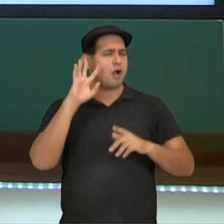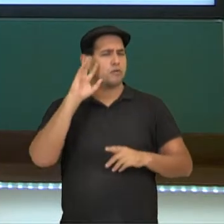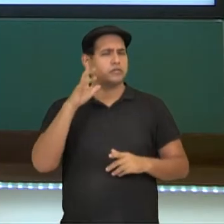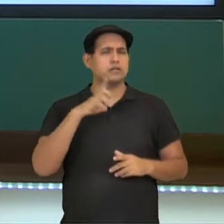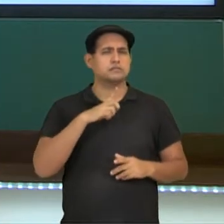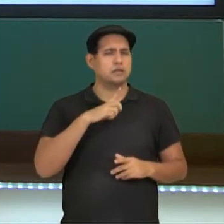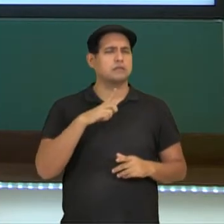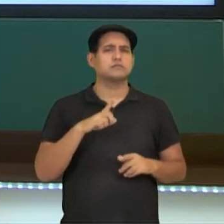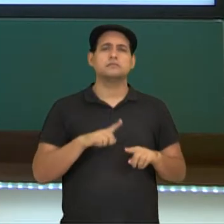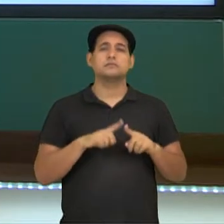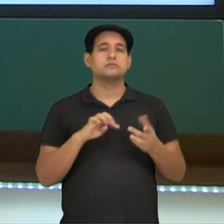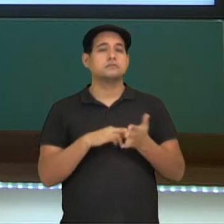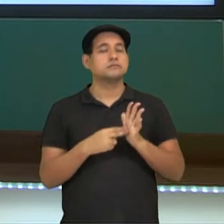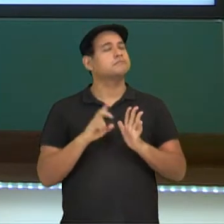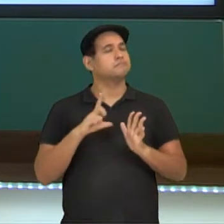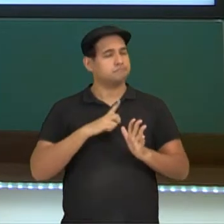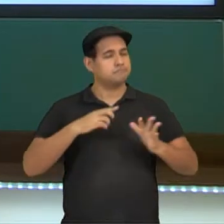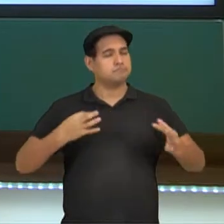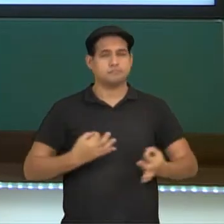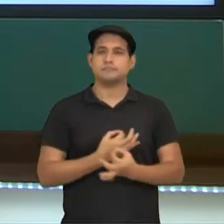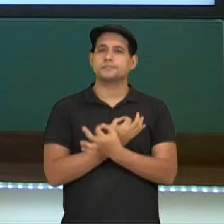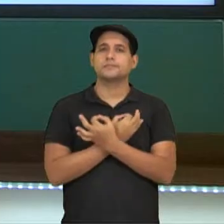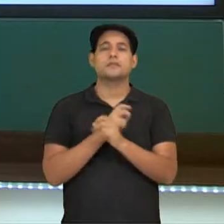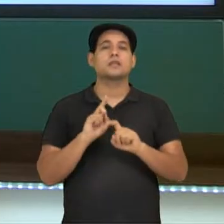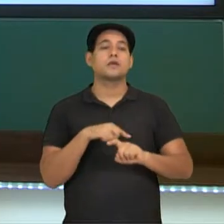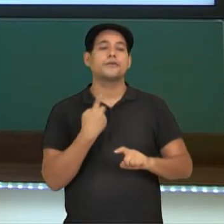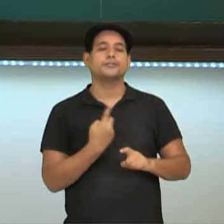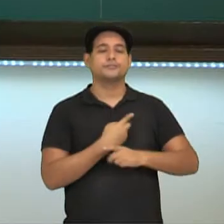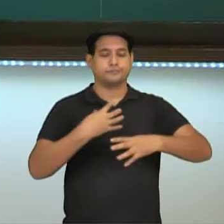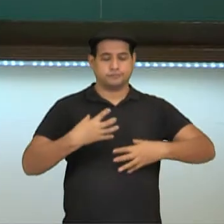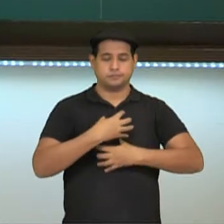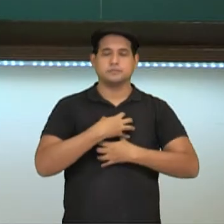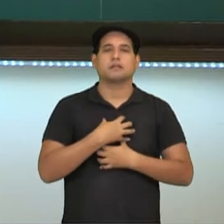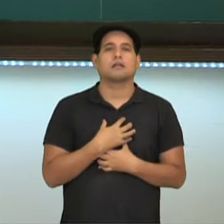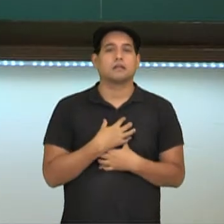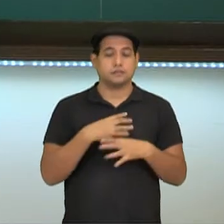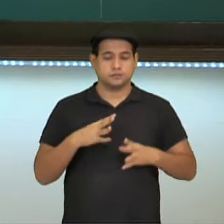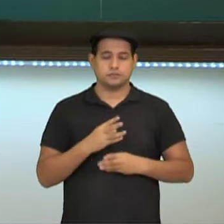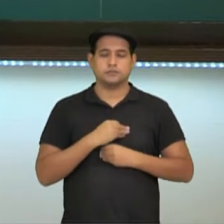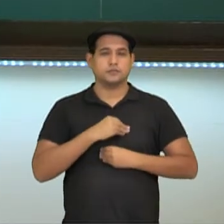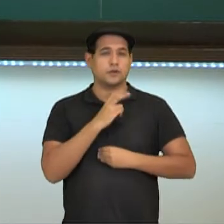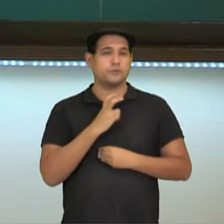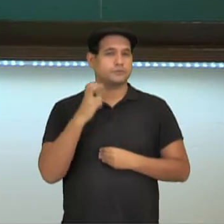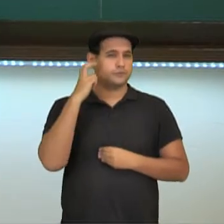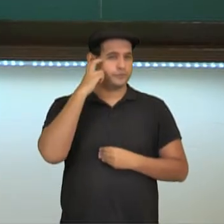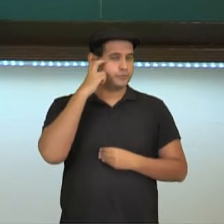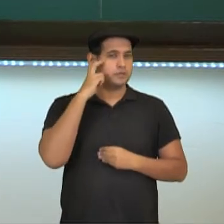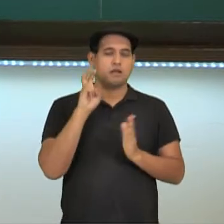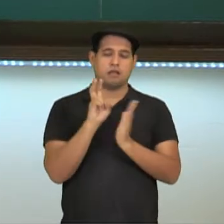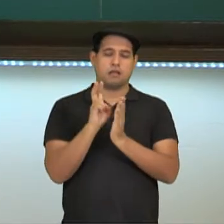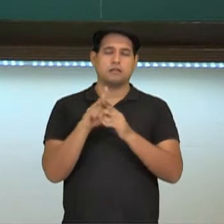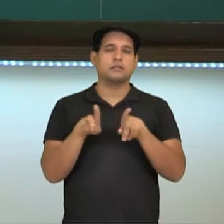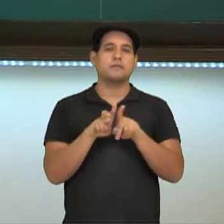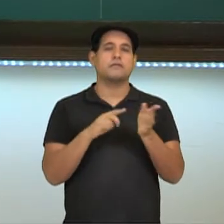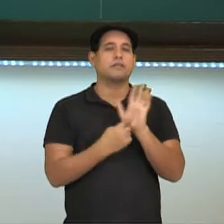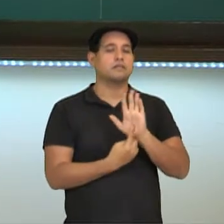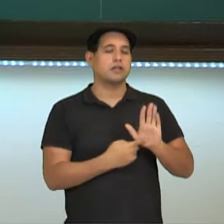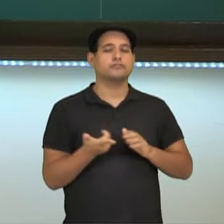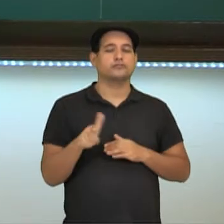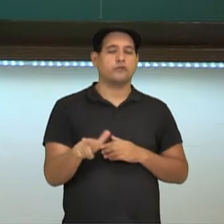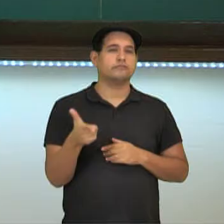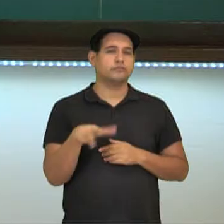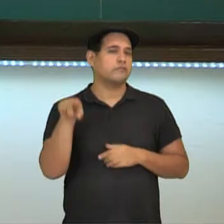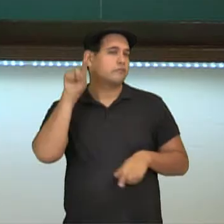indígenas extremamente meditativas. Então, nós incorporamos esses elementos da cultura indígena. Ela vai trabalhar com a repetição